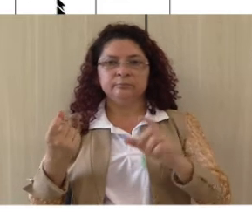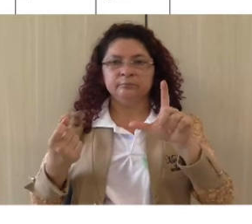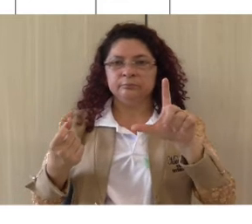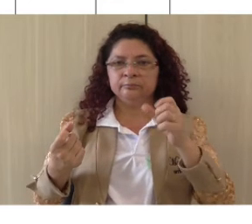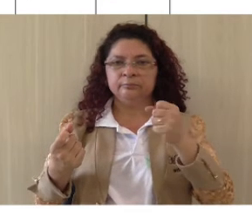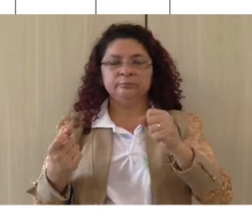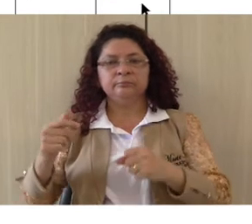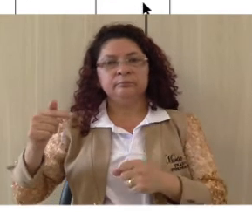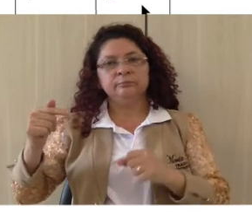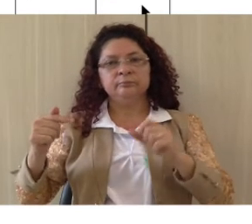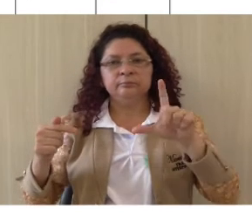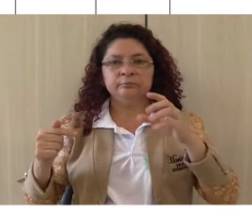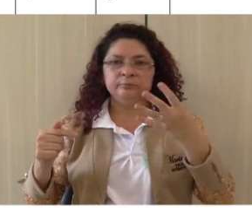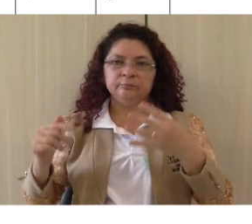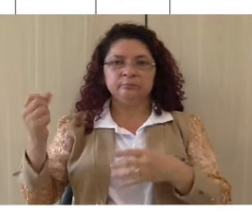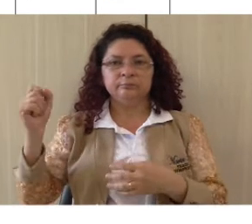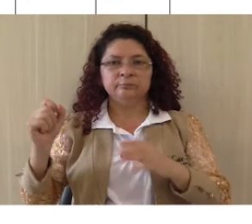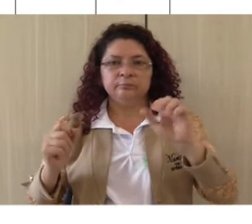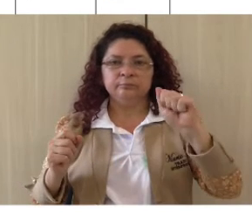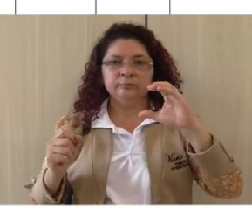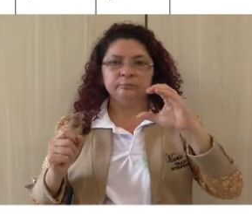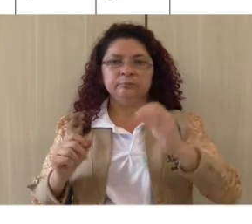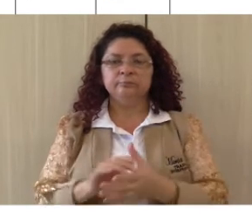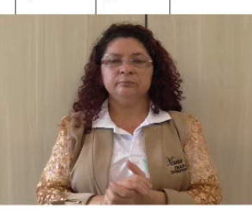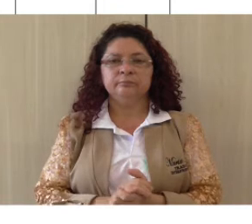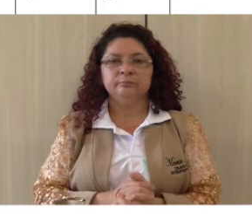L8, sétimo L4, oitavo AC.